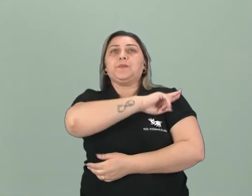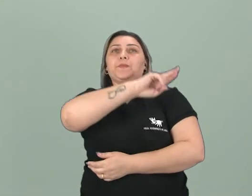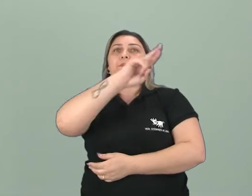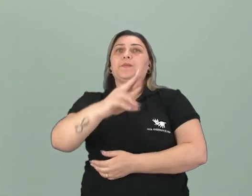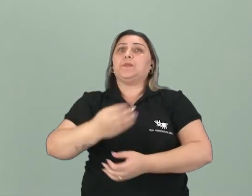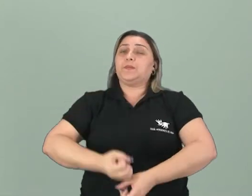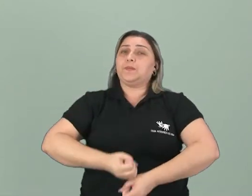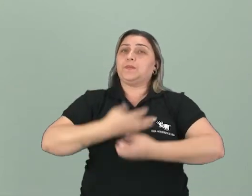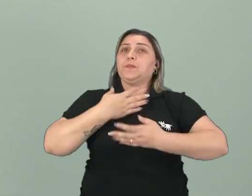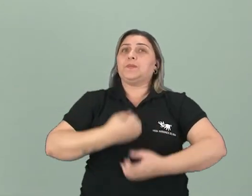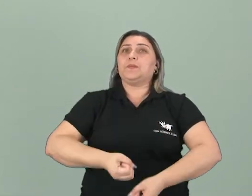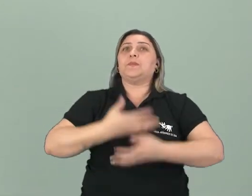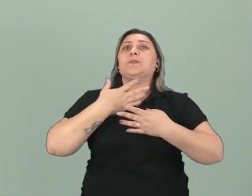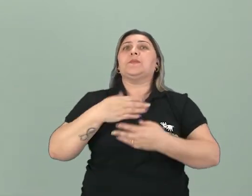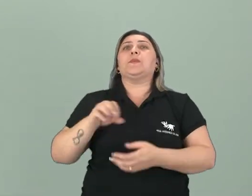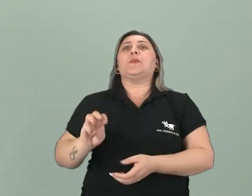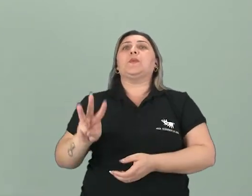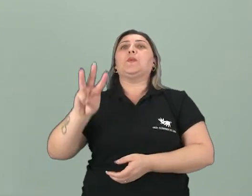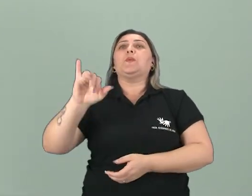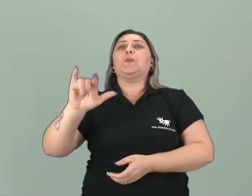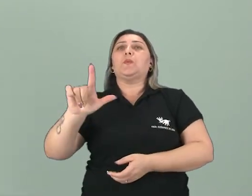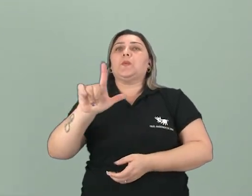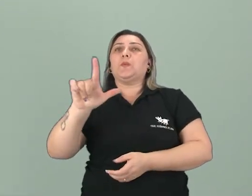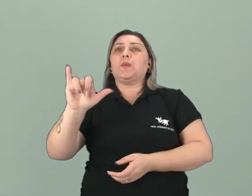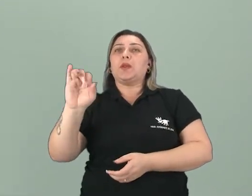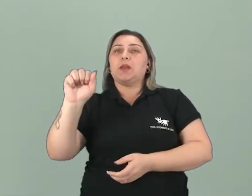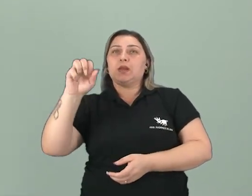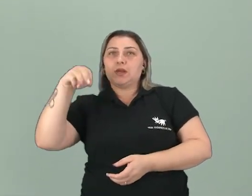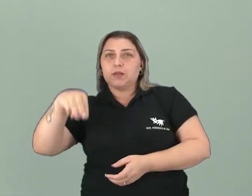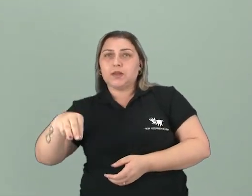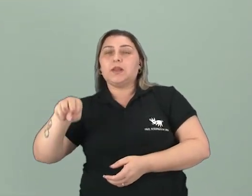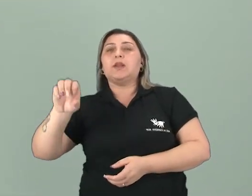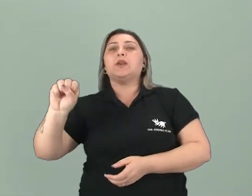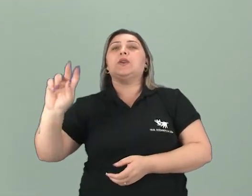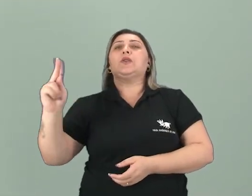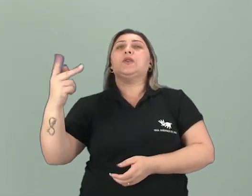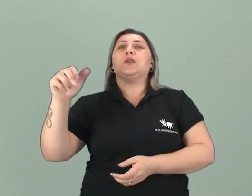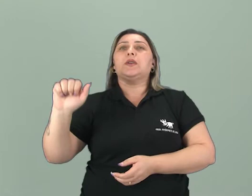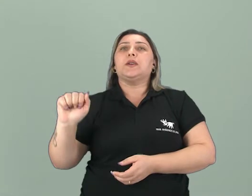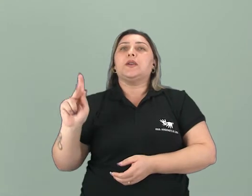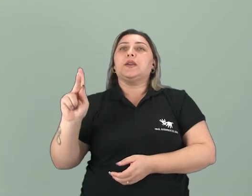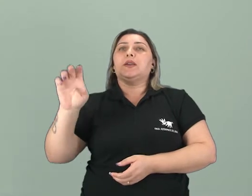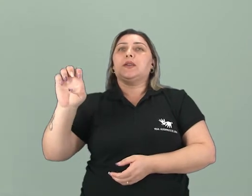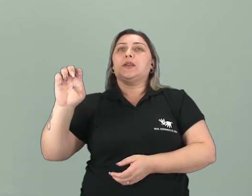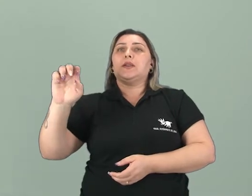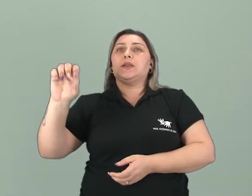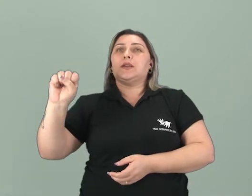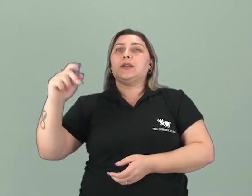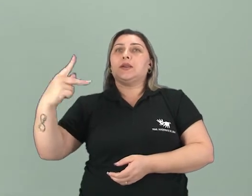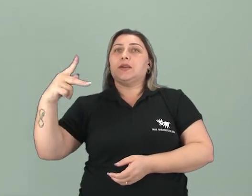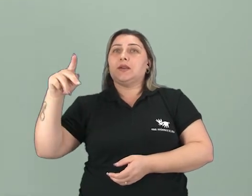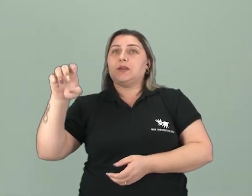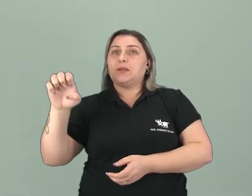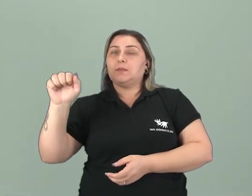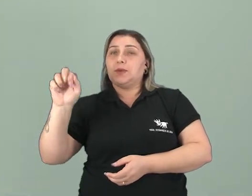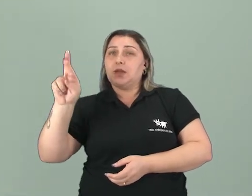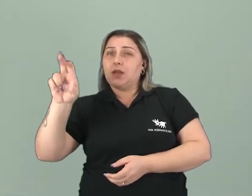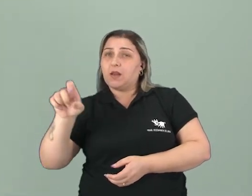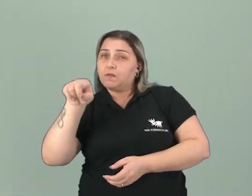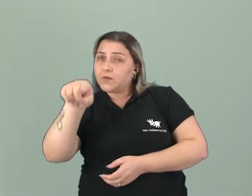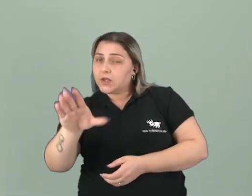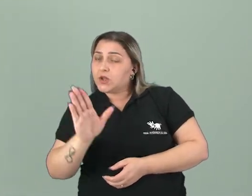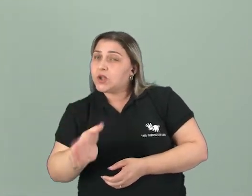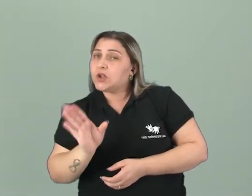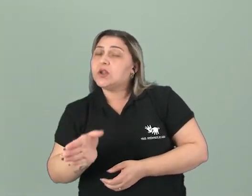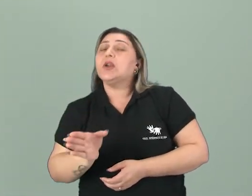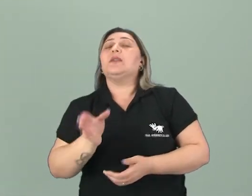principal representante foi quem? O escritor William Shakespeare. Este mesmo, pessoal. Quem de vocês já não se pegou